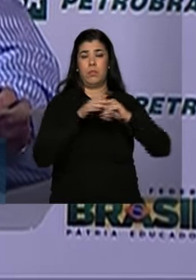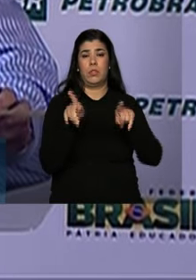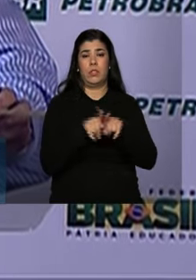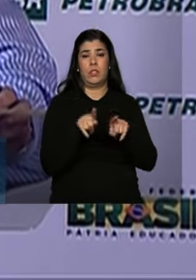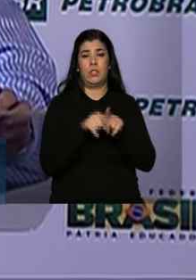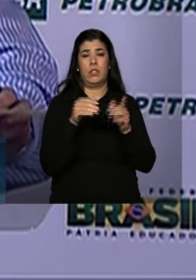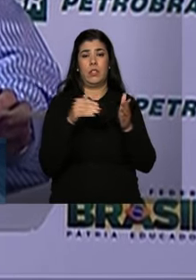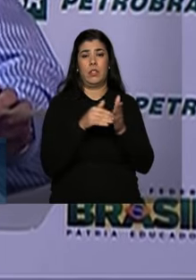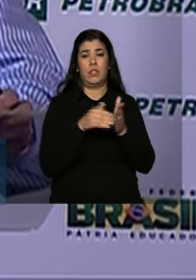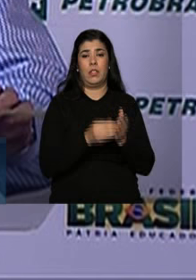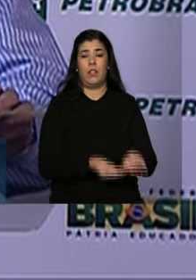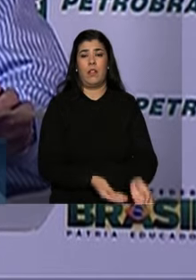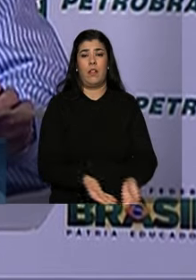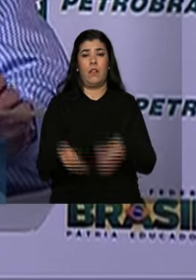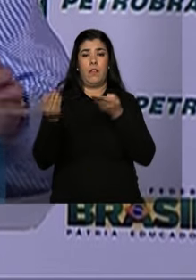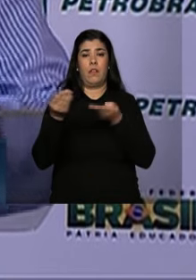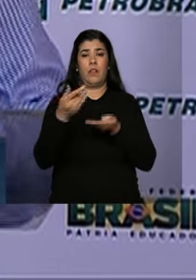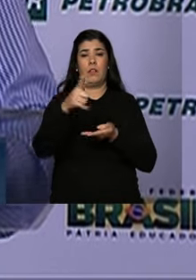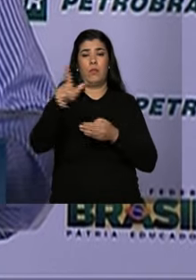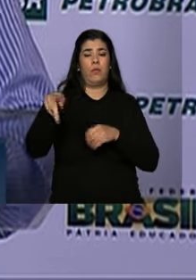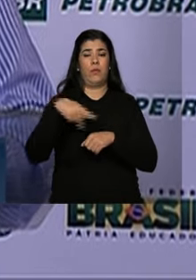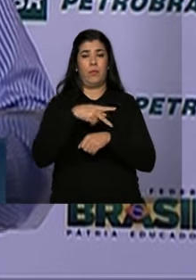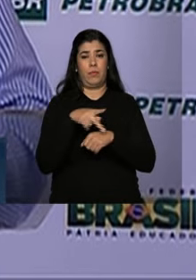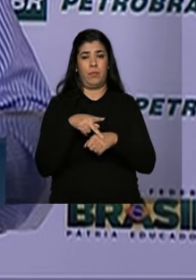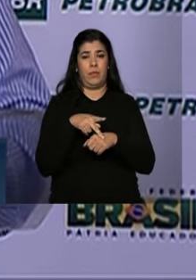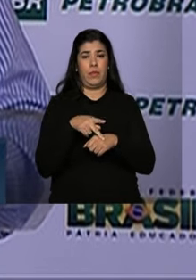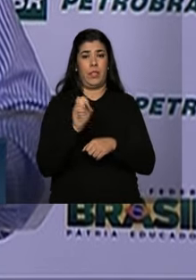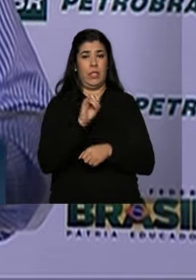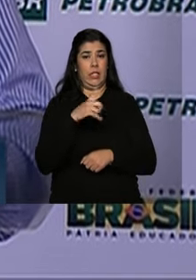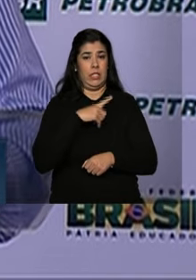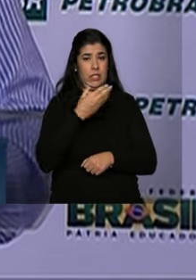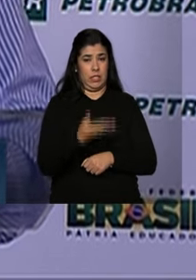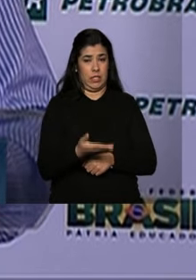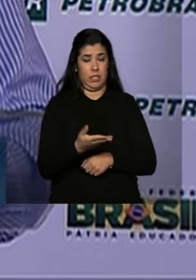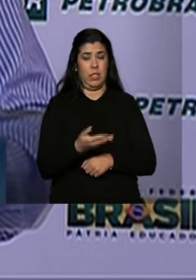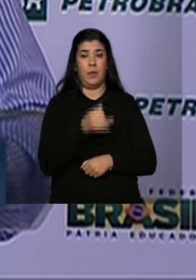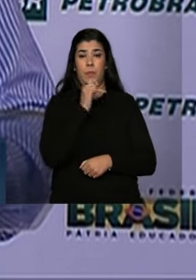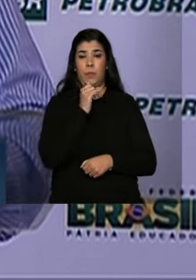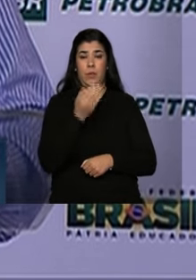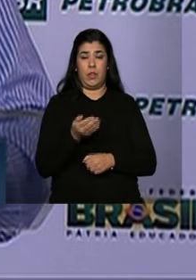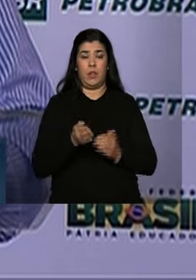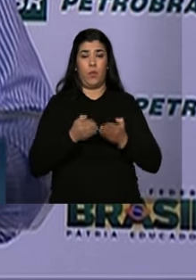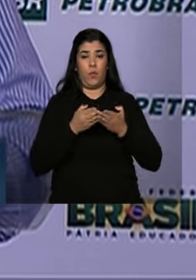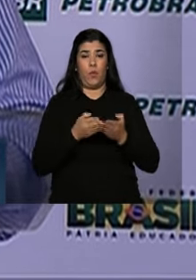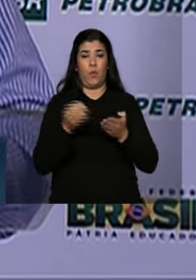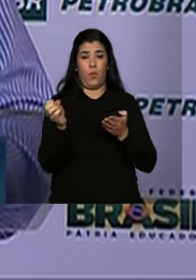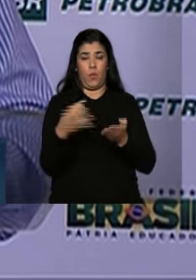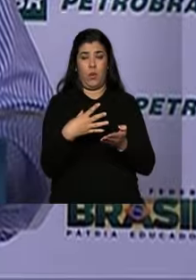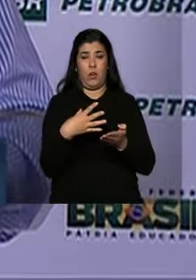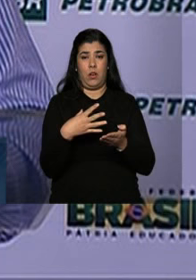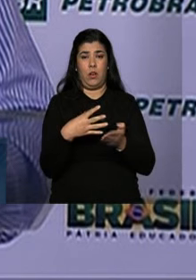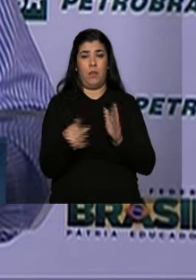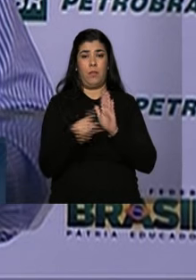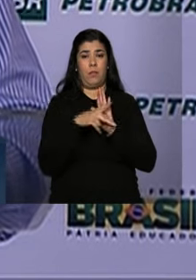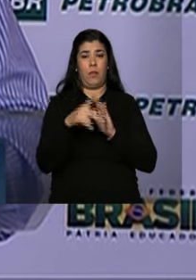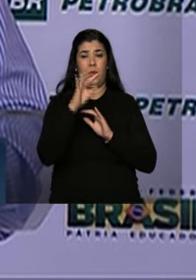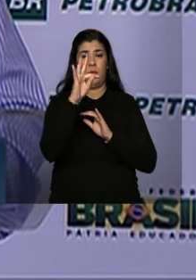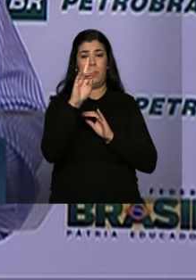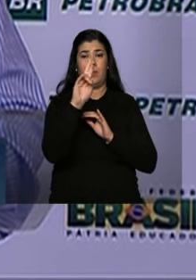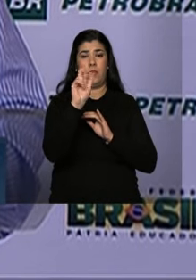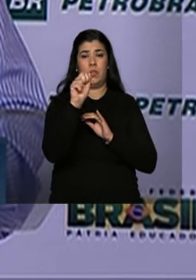até exportações. Ao usarmos navios novos, de propriedade da Transpetro, conseguimos